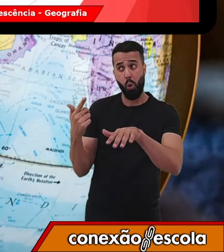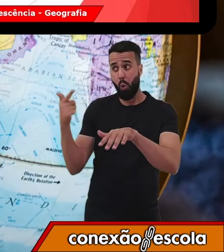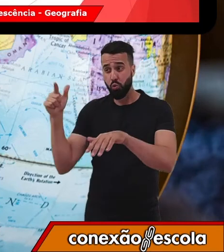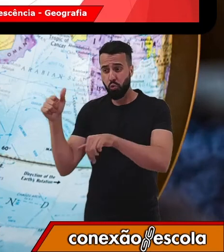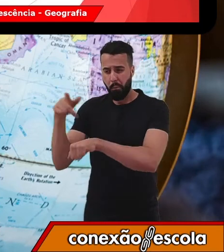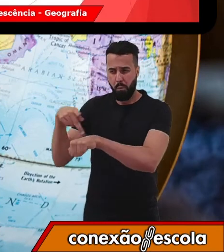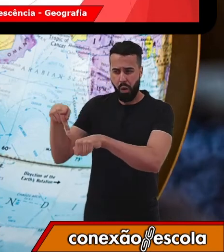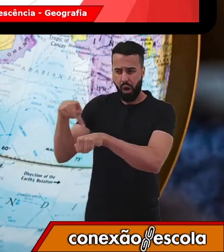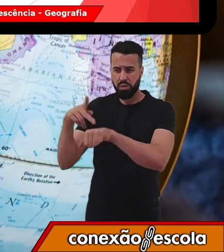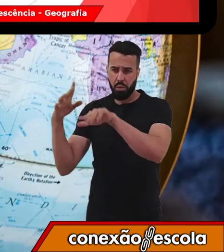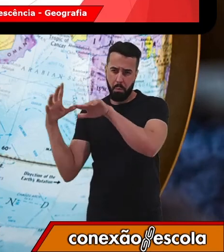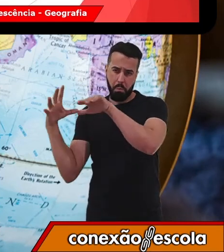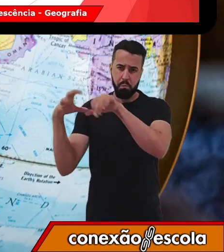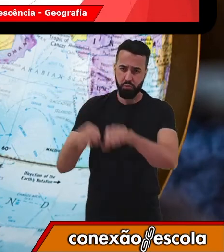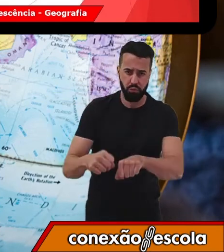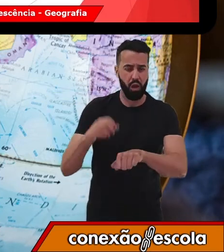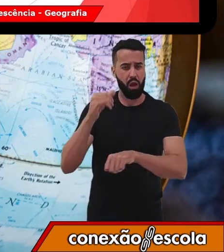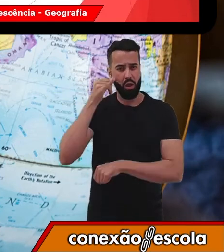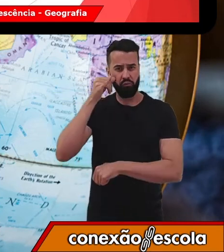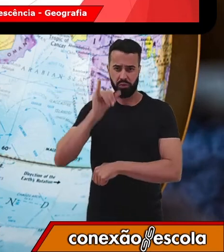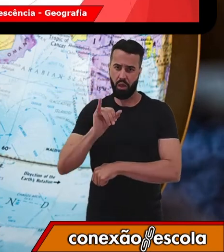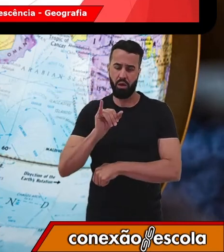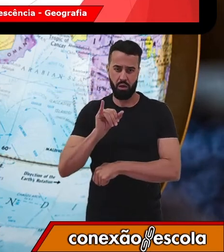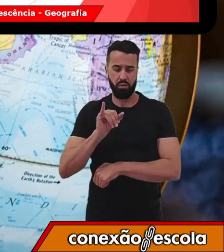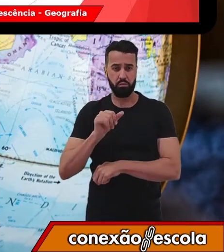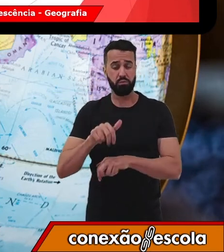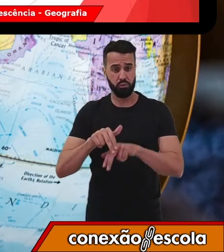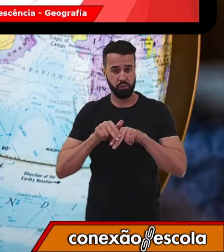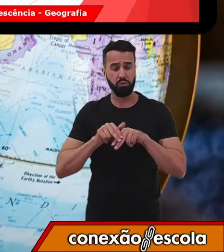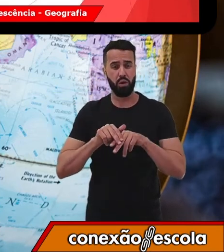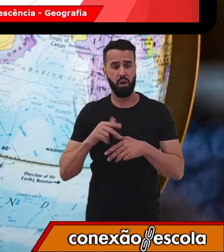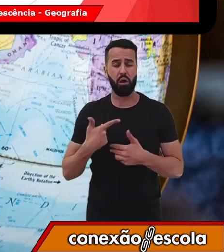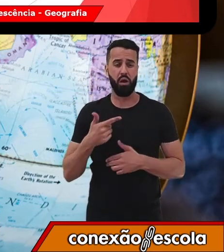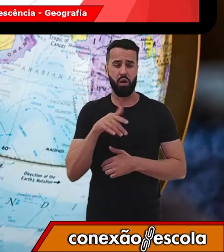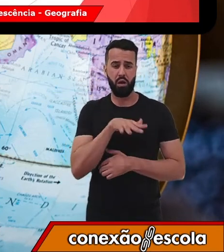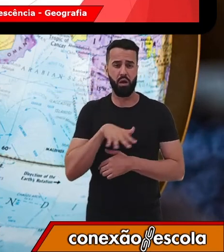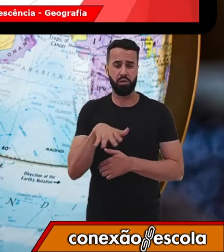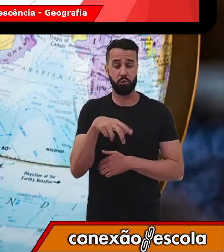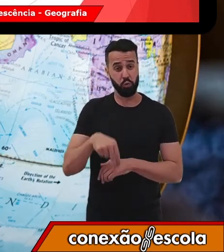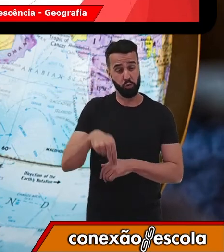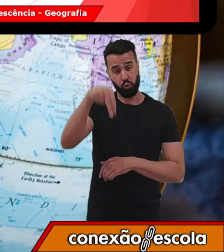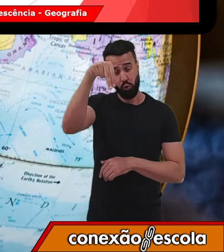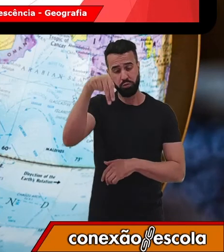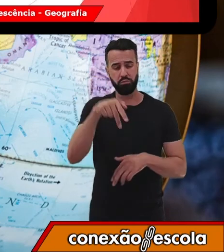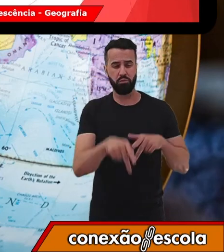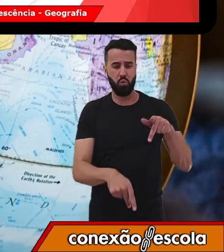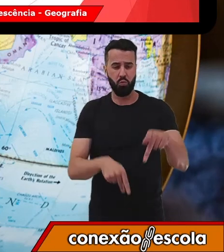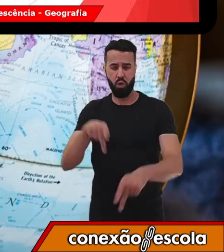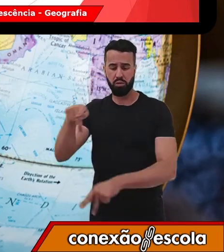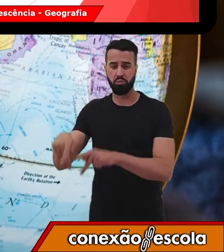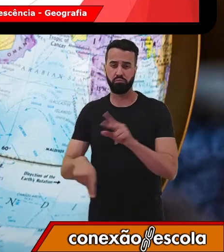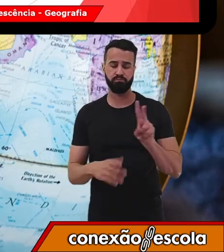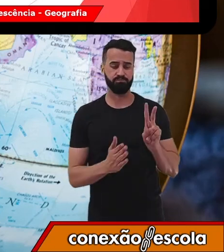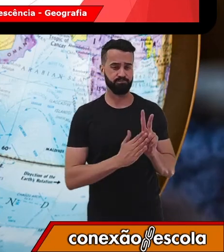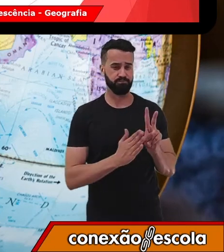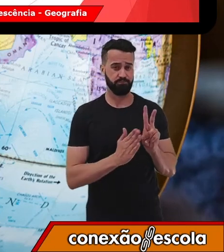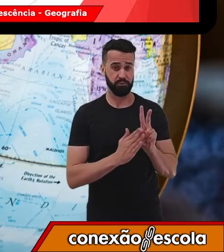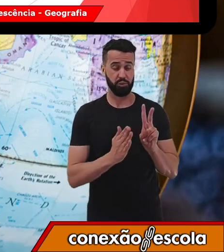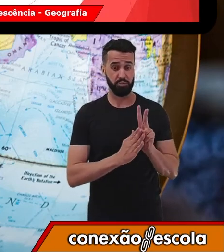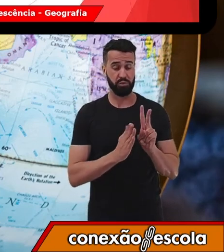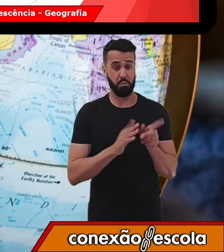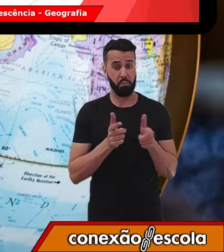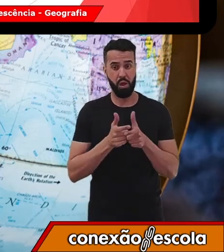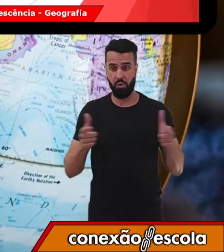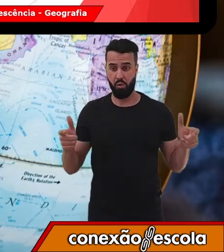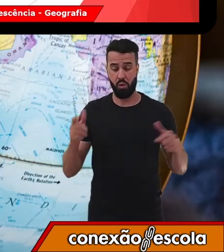ameaçasse a soberania brasileira. A região norte, ela abriga a maior população indígena do Brasil. Segundo o